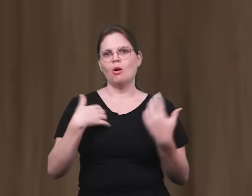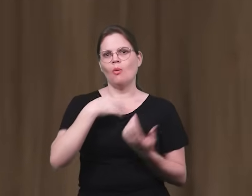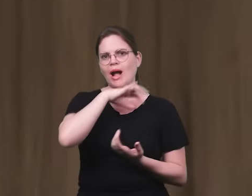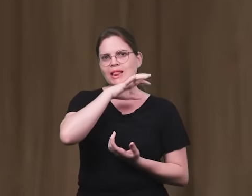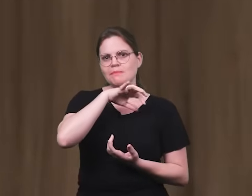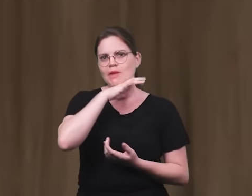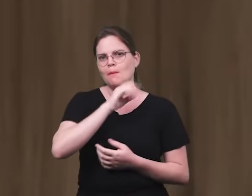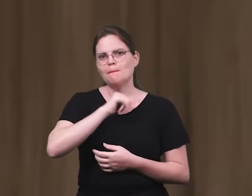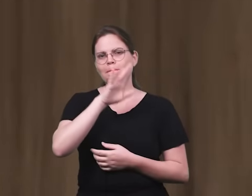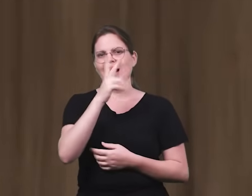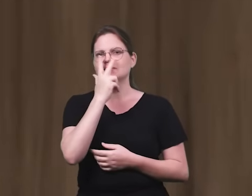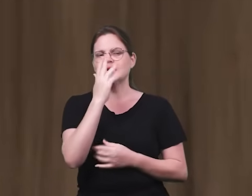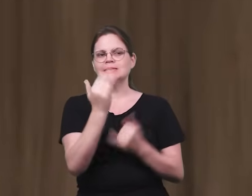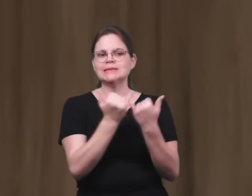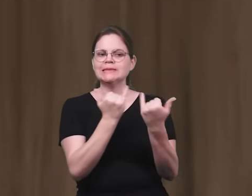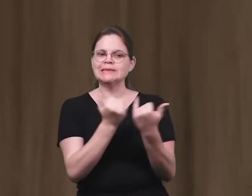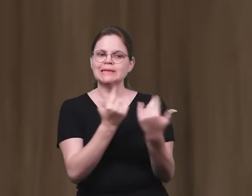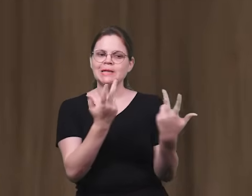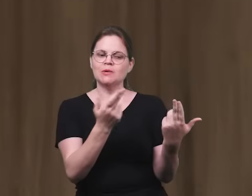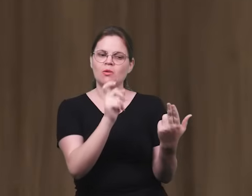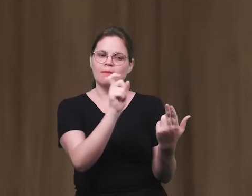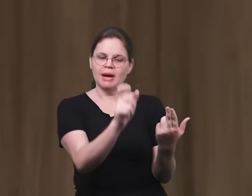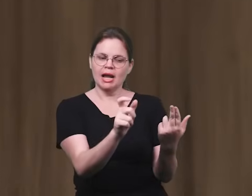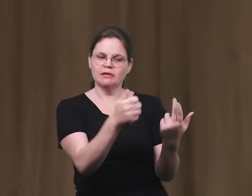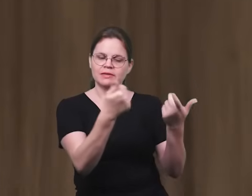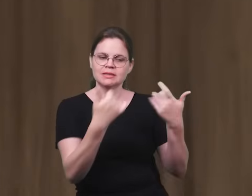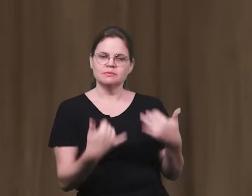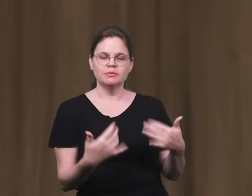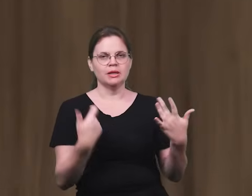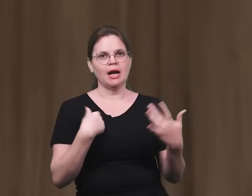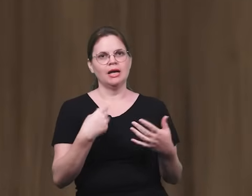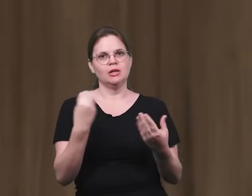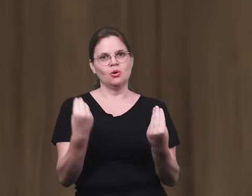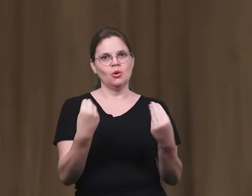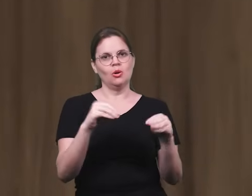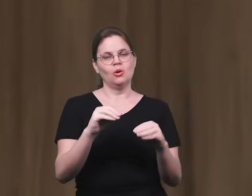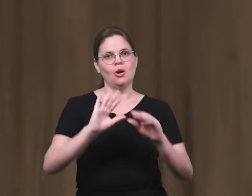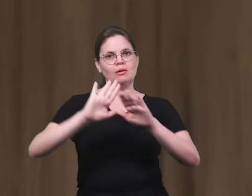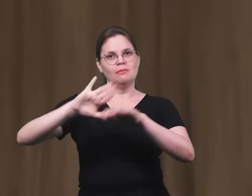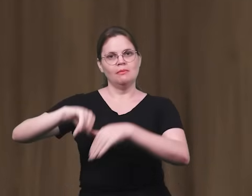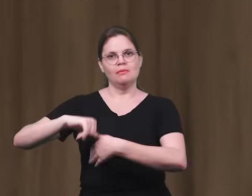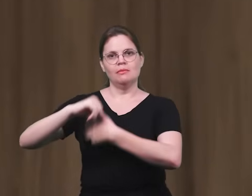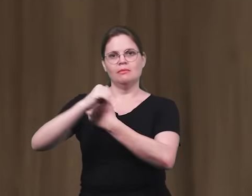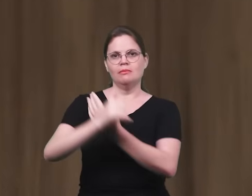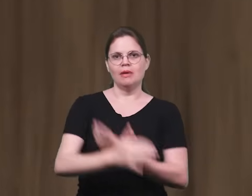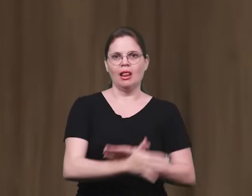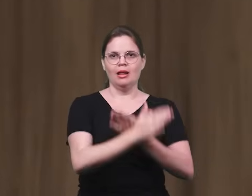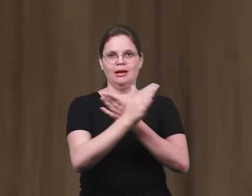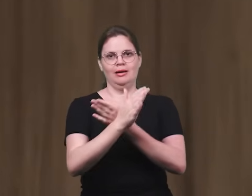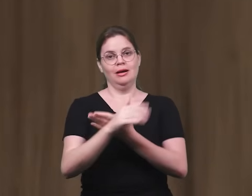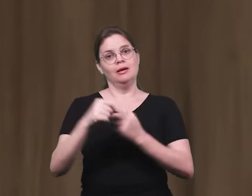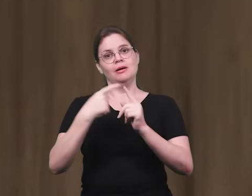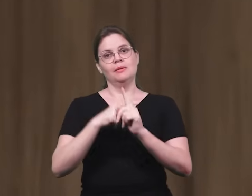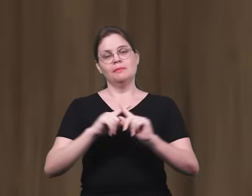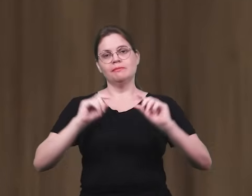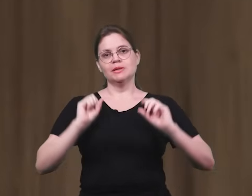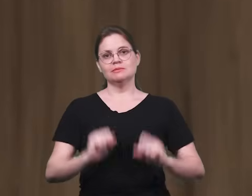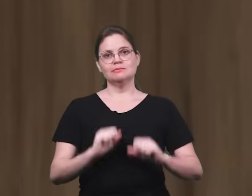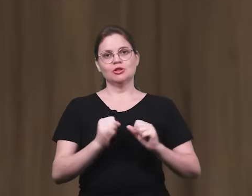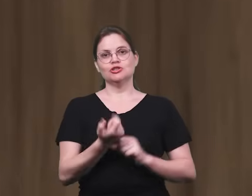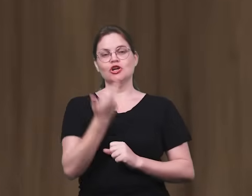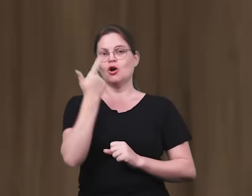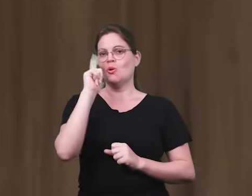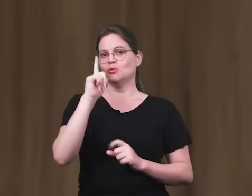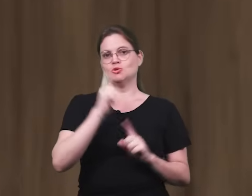àquilo que essa palavra queria dizer. Que ele colocou aqui baleia, não é? Mas pode ser qualquer